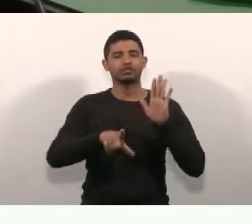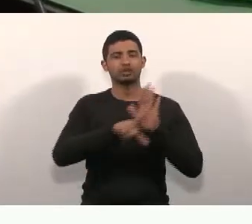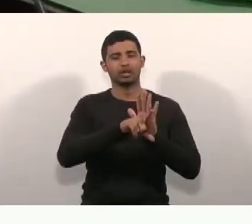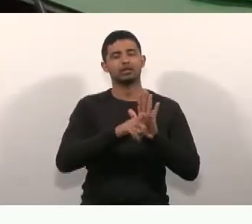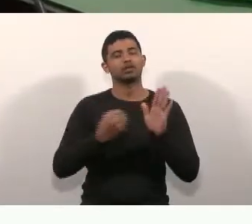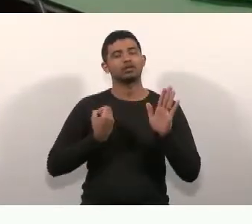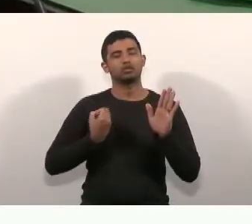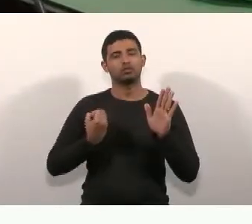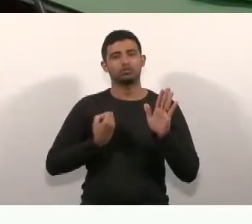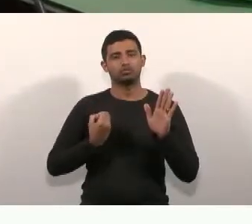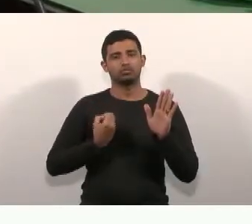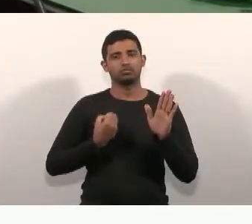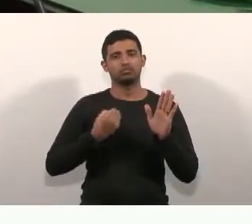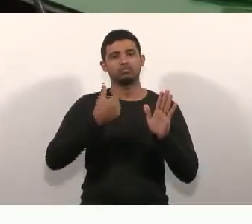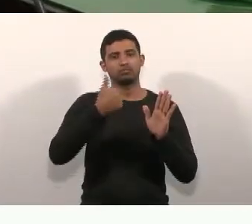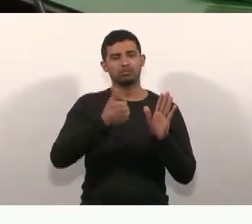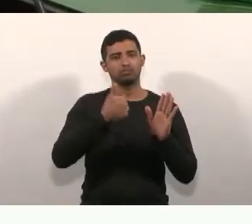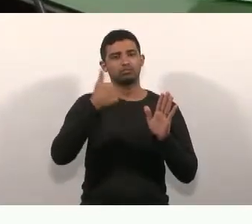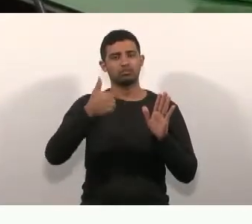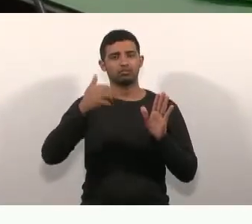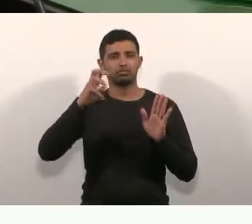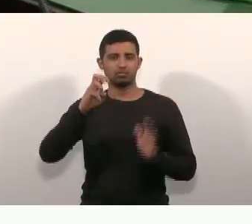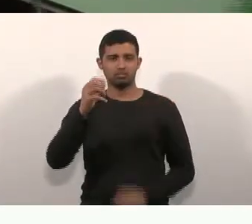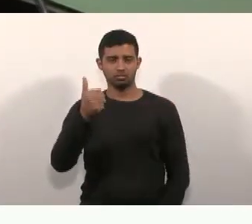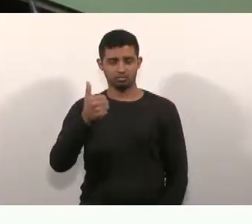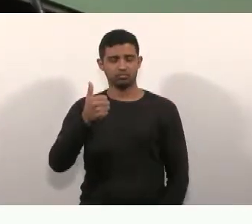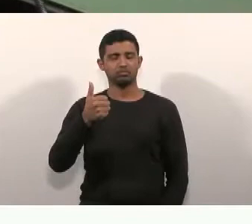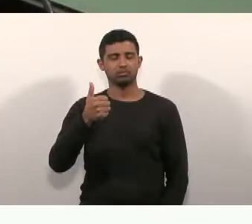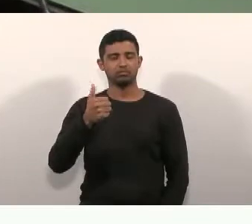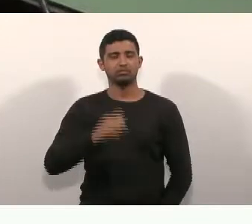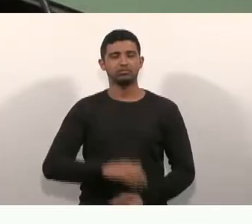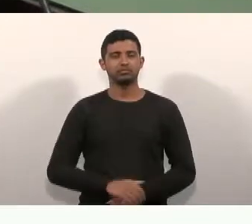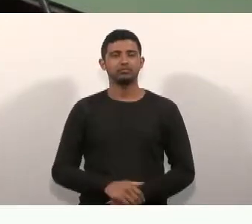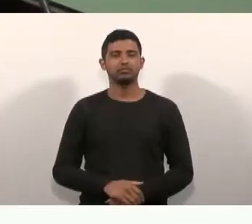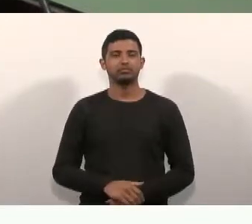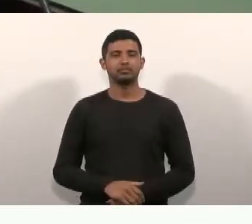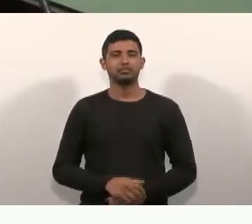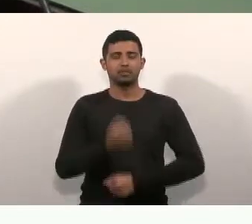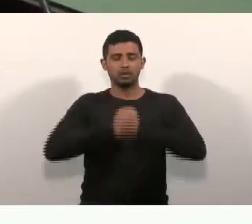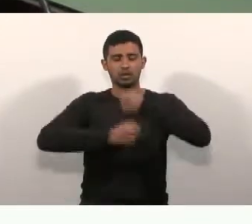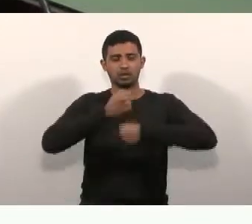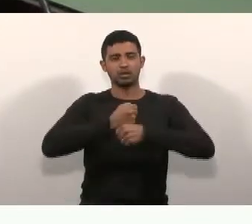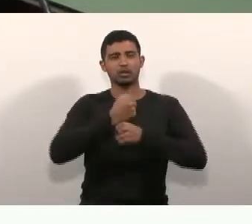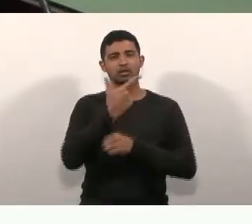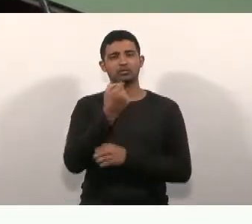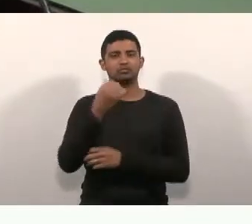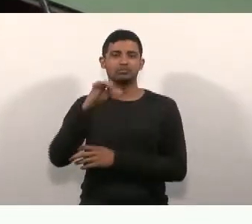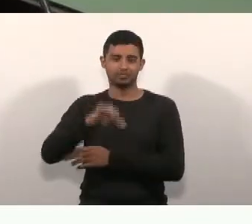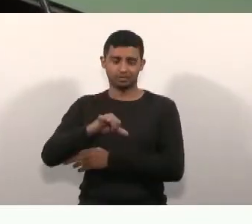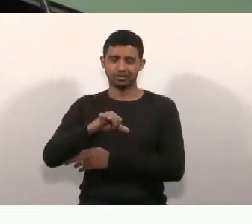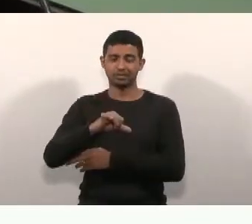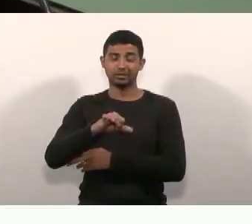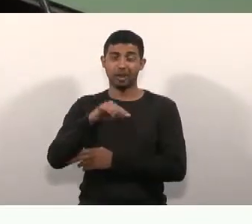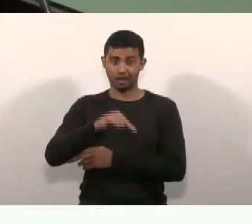lei número 151 de 2019,